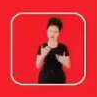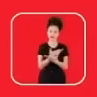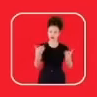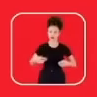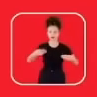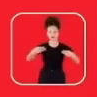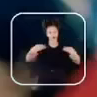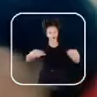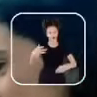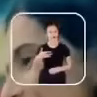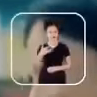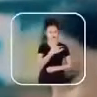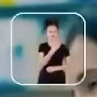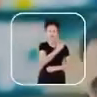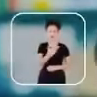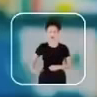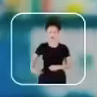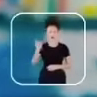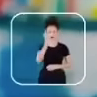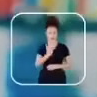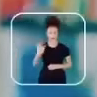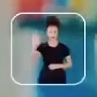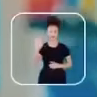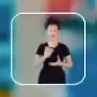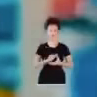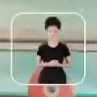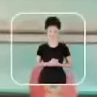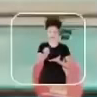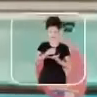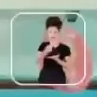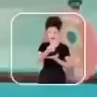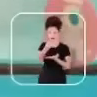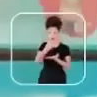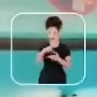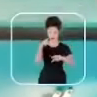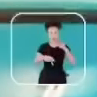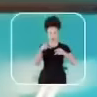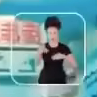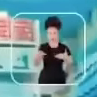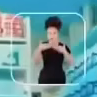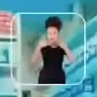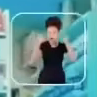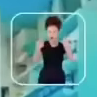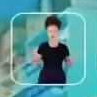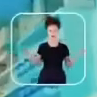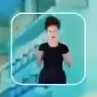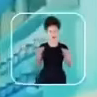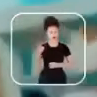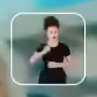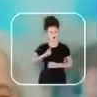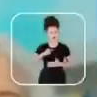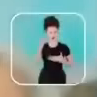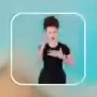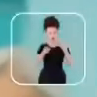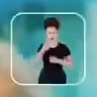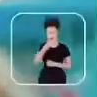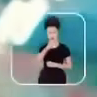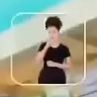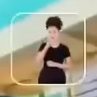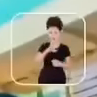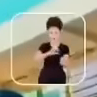ministros numa moto Peter é um Viking e várias outras pessoas Obrigado aí o pessoal que sugeriu as notícias lá no nosso site no Vison